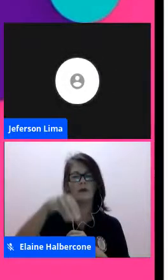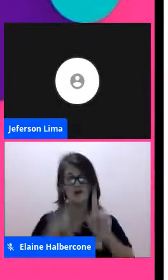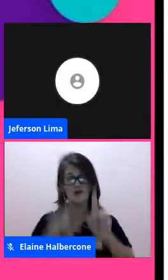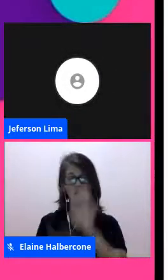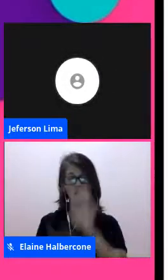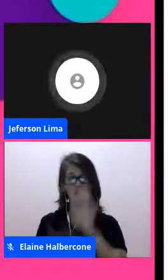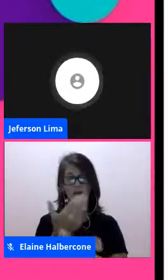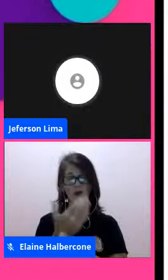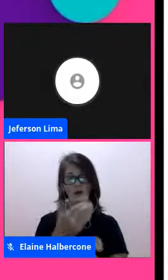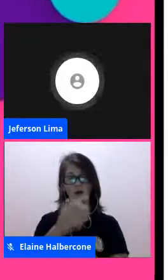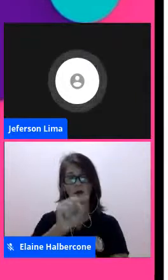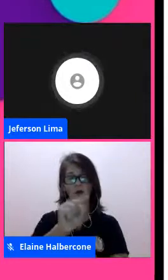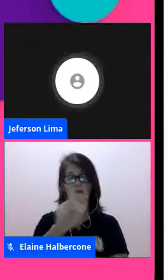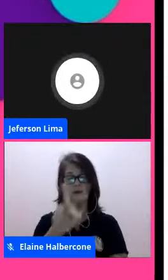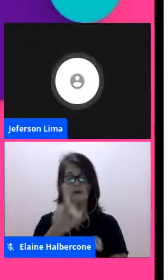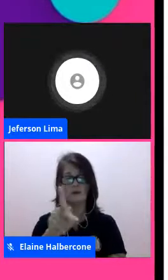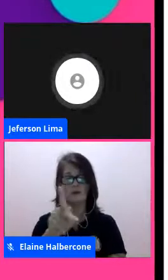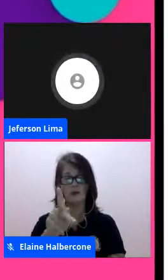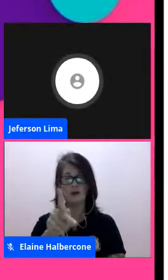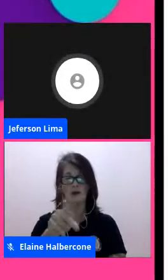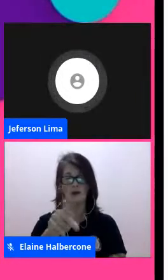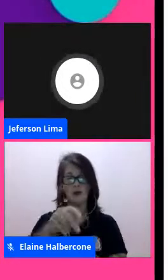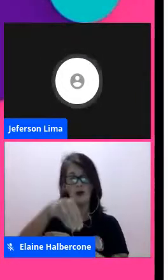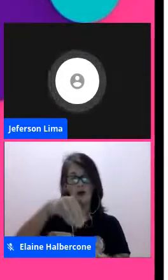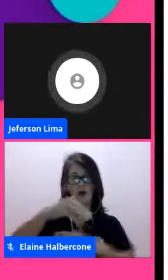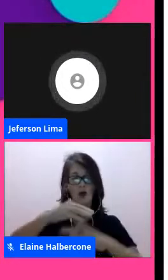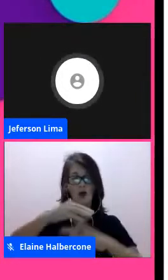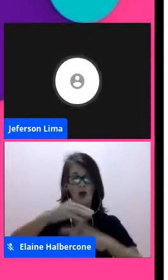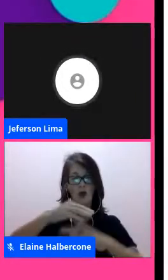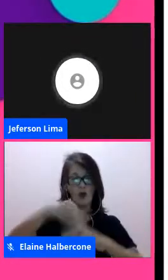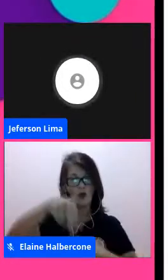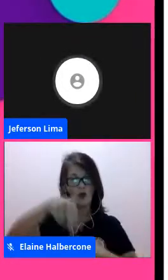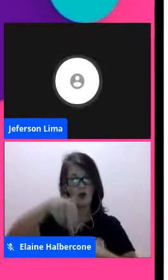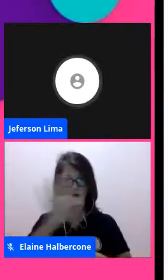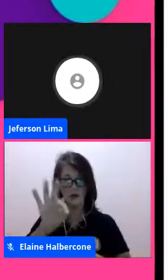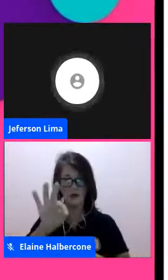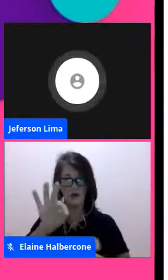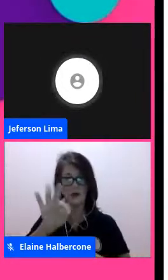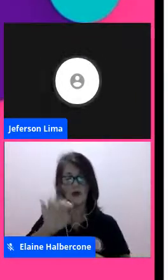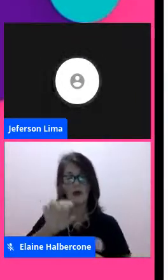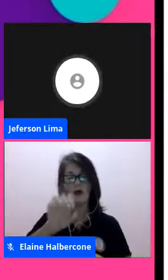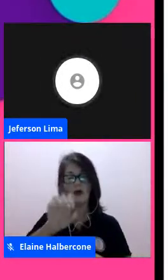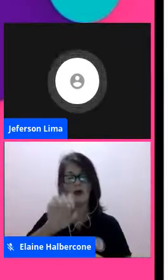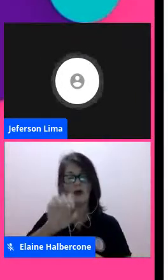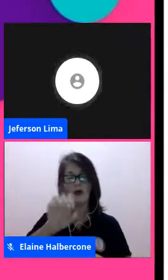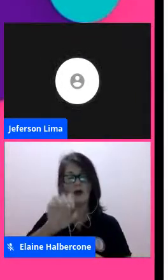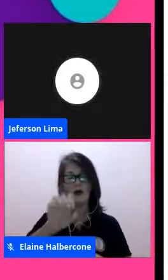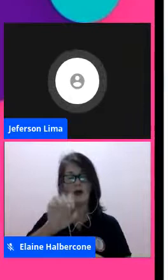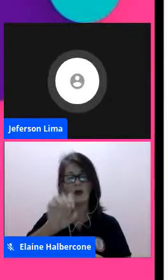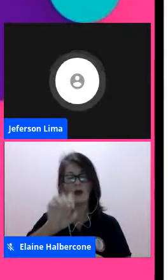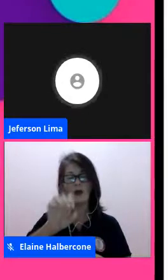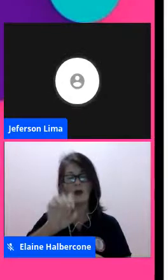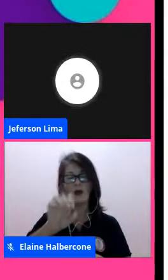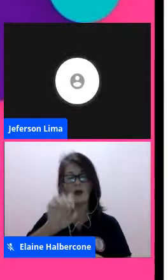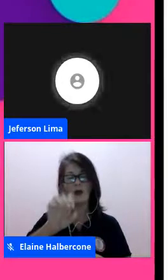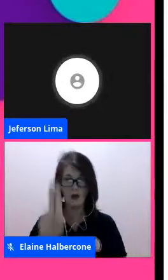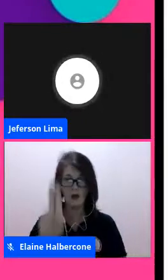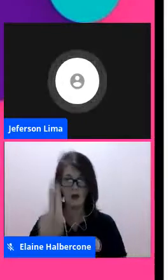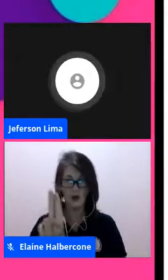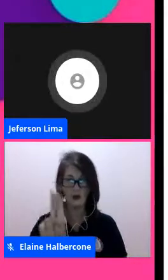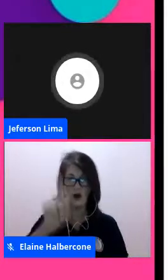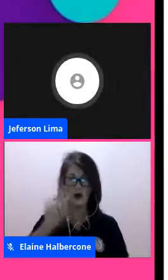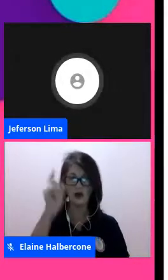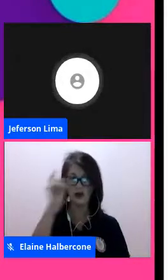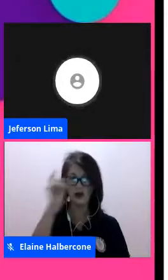Expressif. Certo? O Node MCU, ele acontecia lá no ESP266, porque era muito difícil